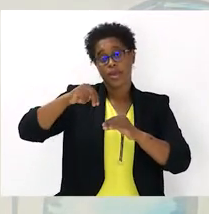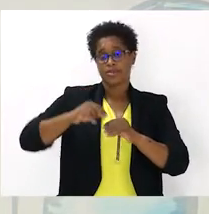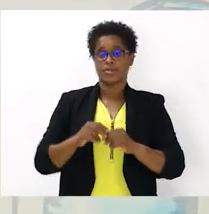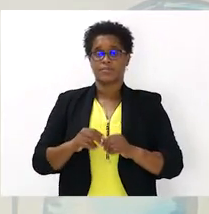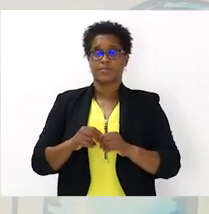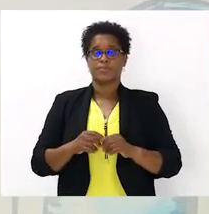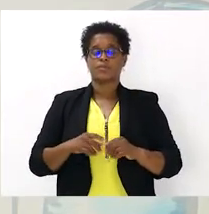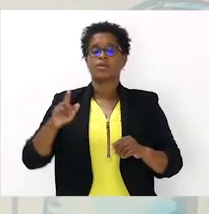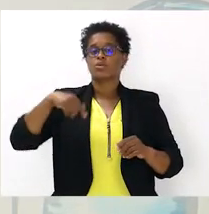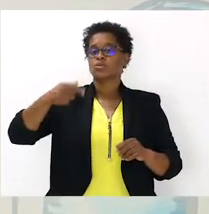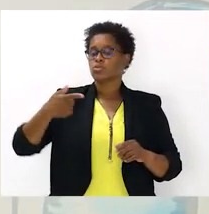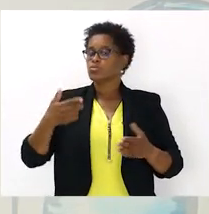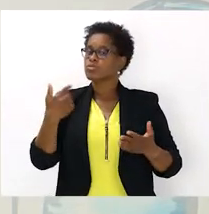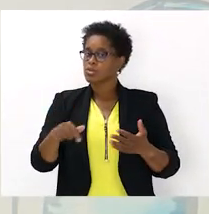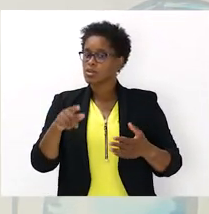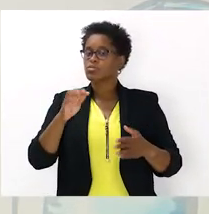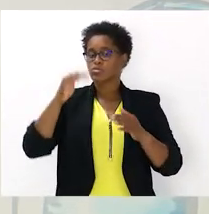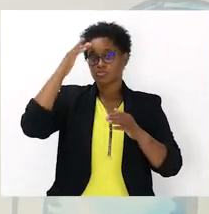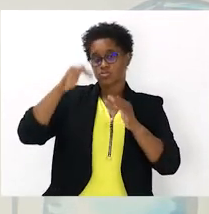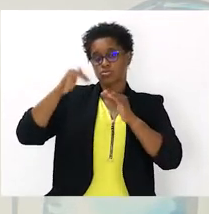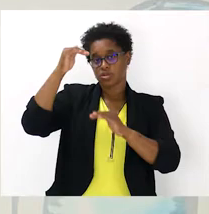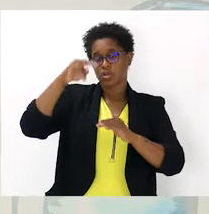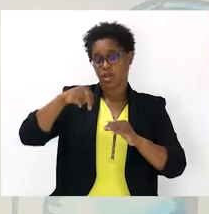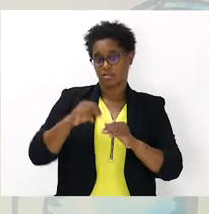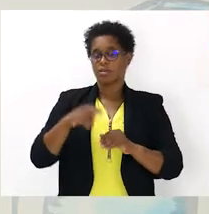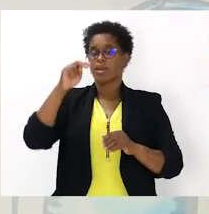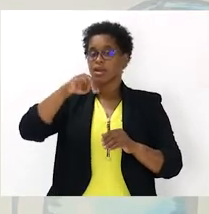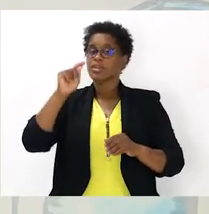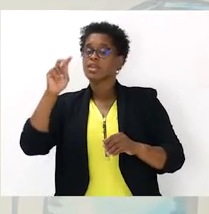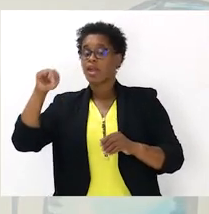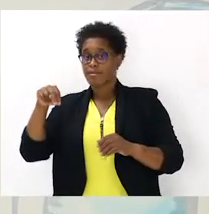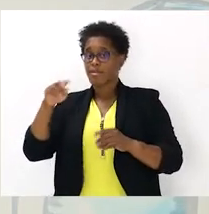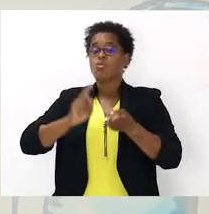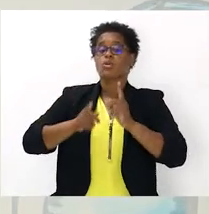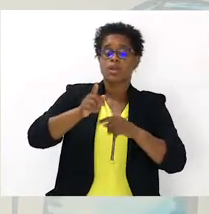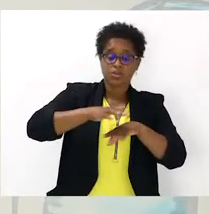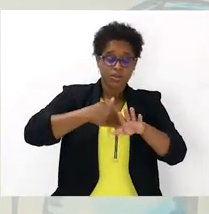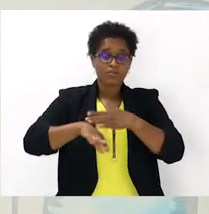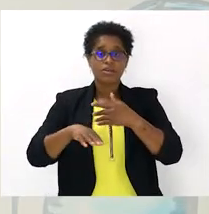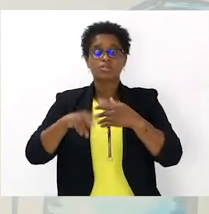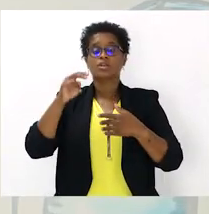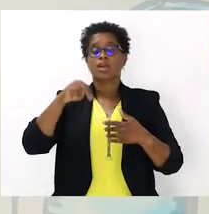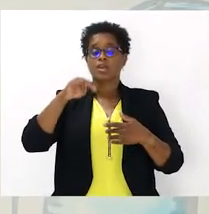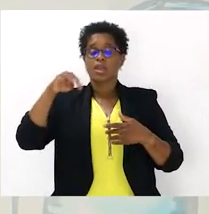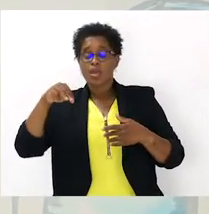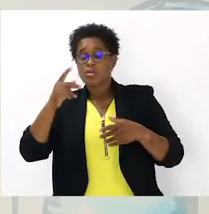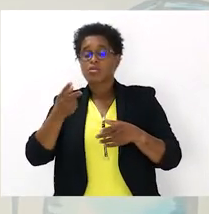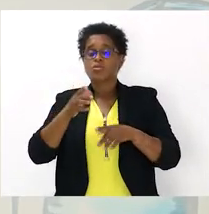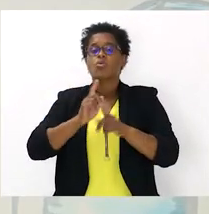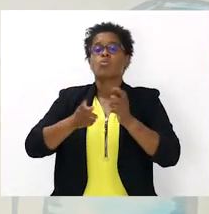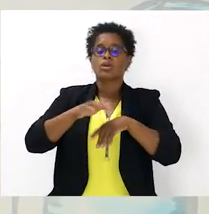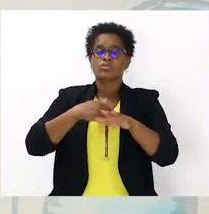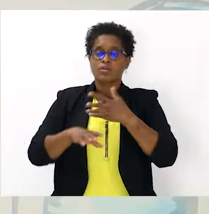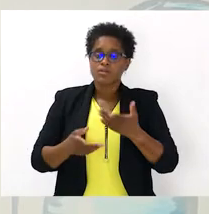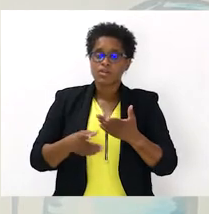expoente M, e no outro caso temos aqui expoente N. Expoente M e N. O que é que vamos fazer? Expoente diferente. Vamos manter